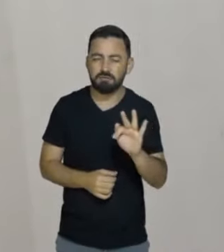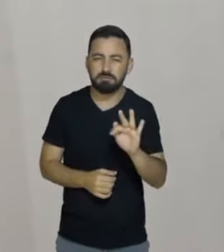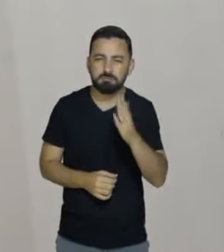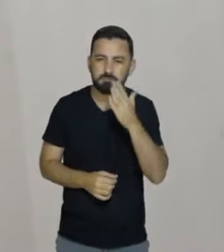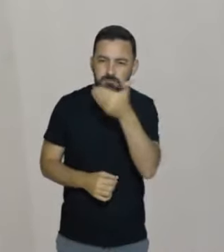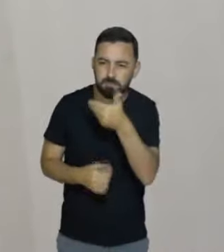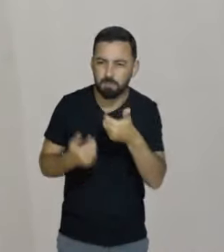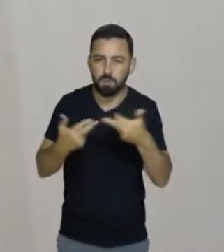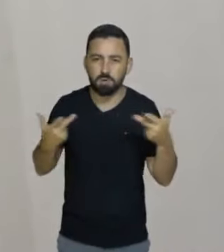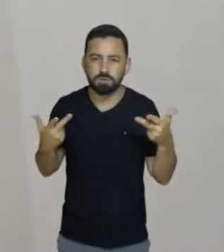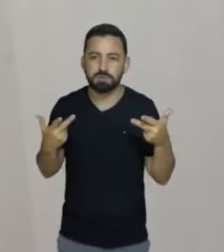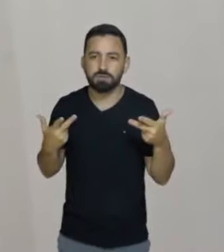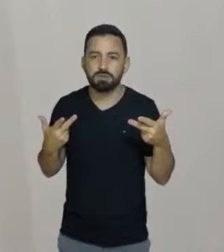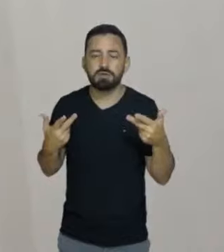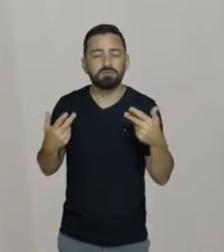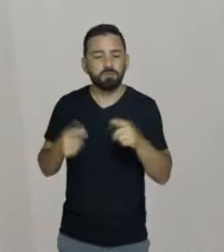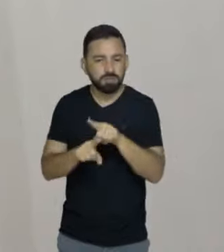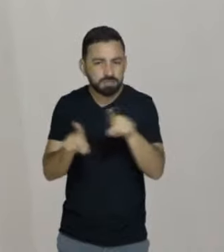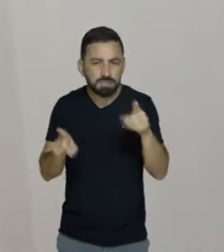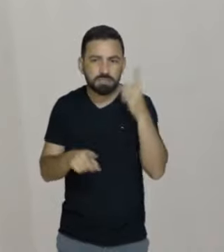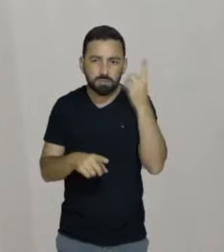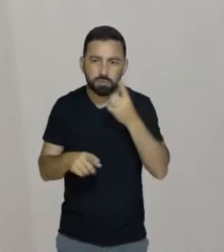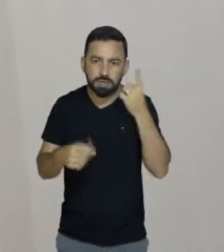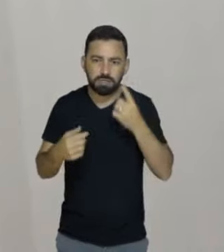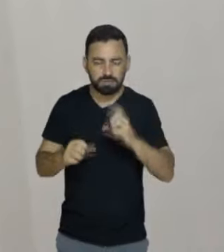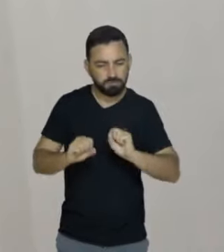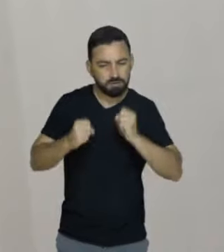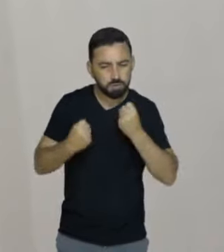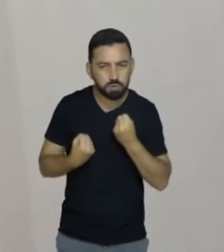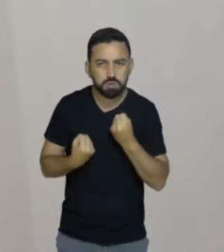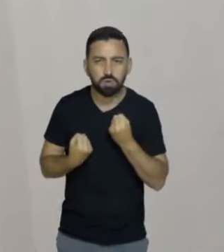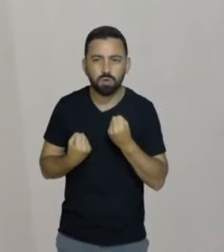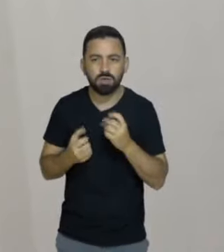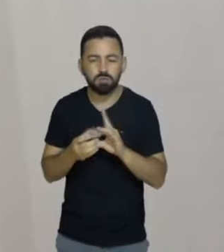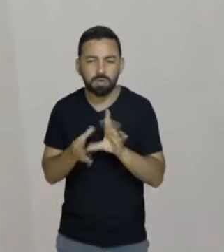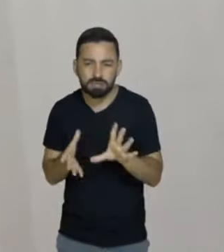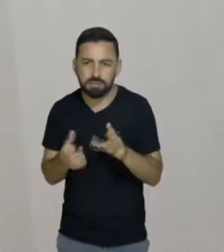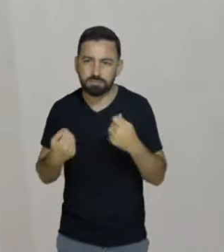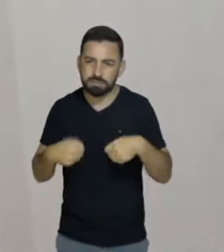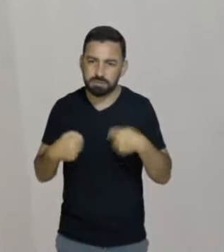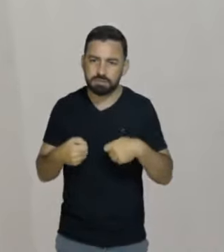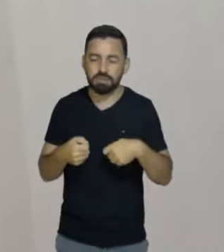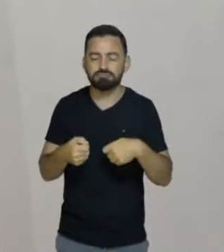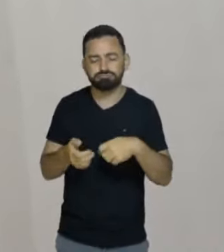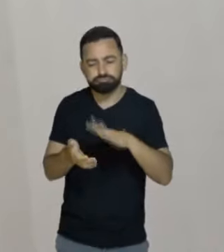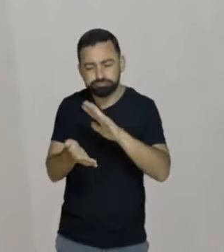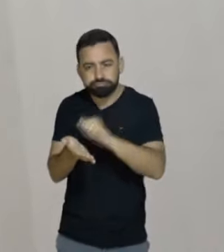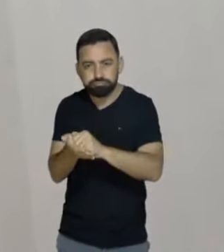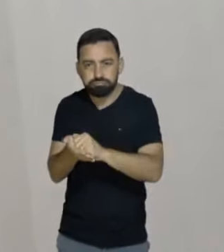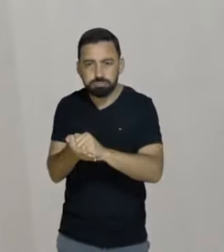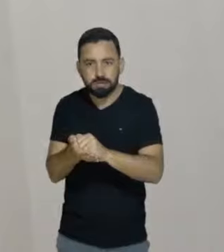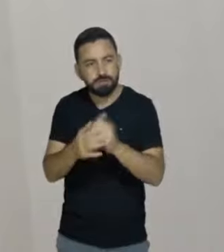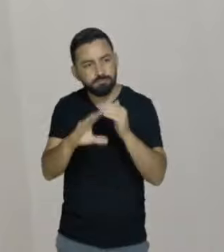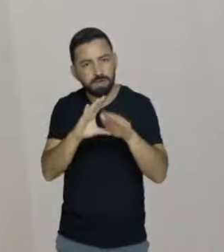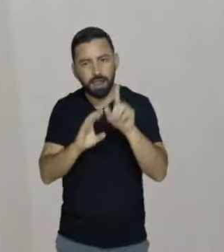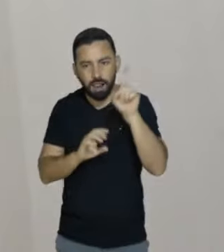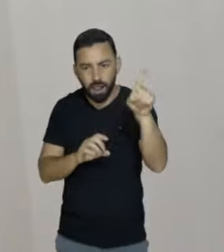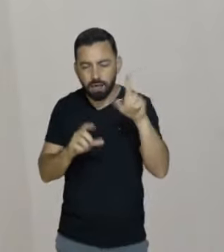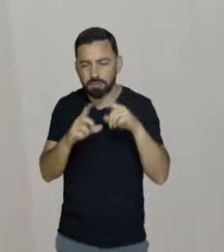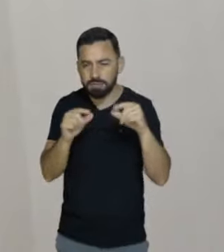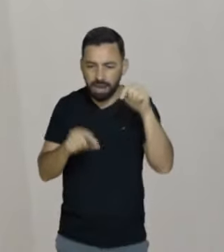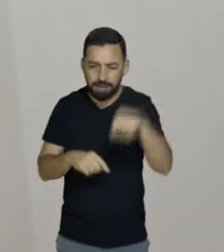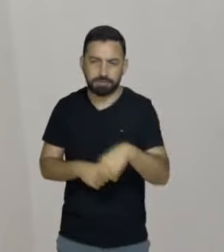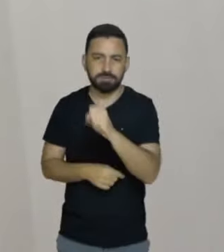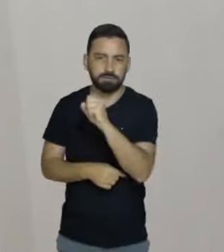senhoras e senhores deputados, defensores da democracia, a subscrever essa mensagem que será enviada a Brasília, dizendo que aqui, em Santa